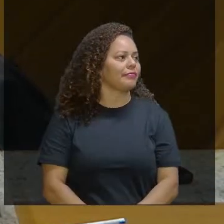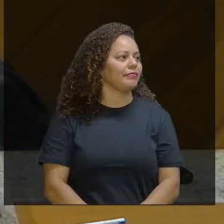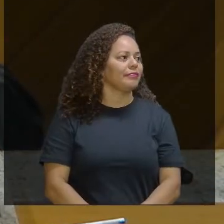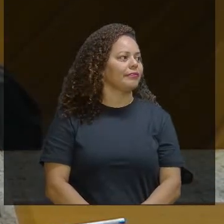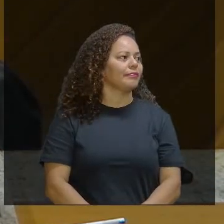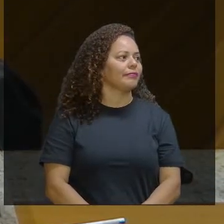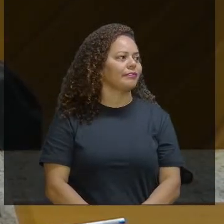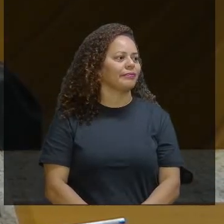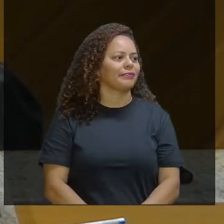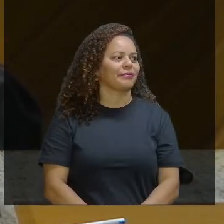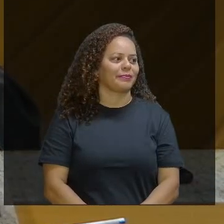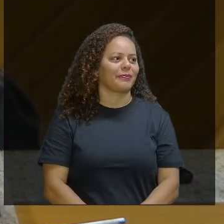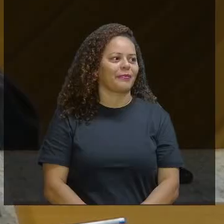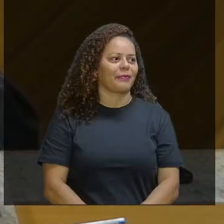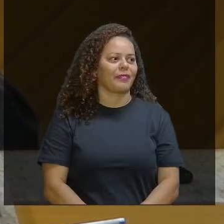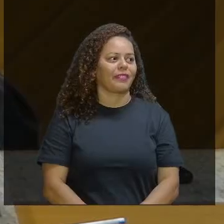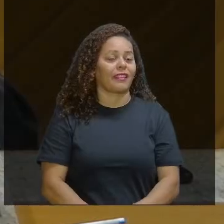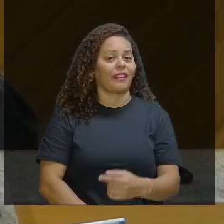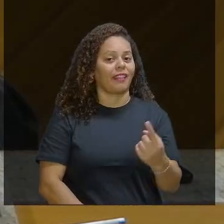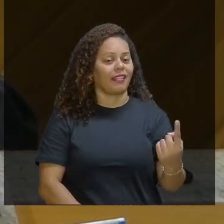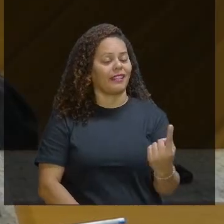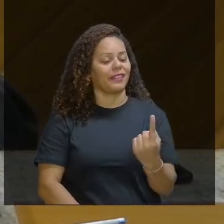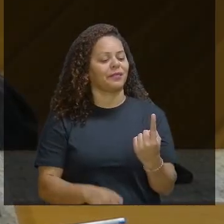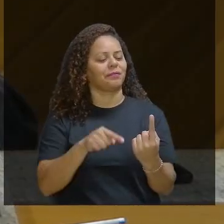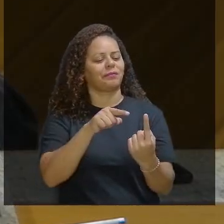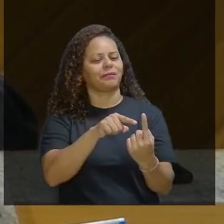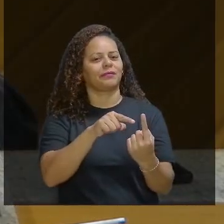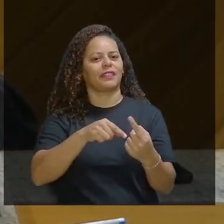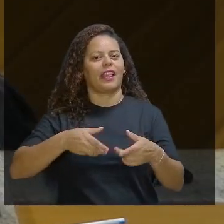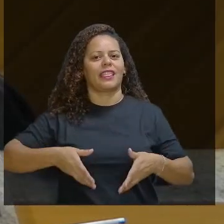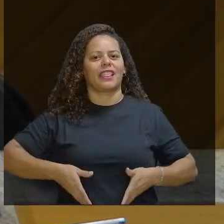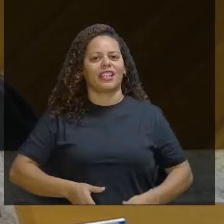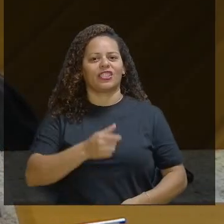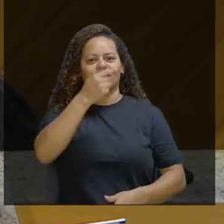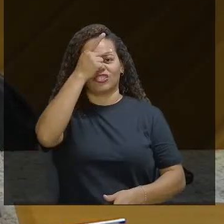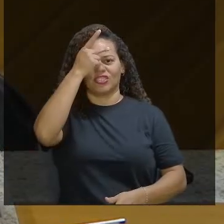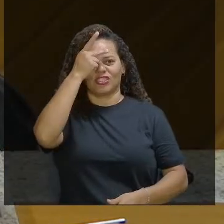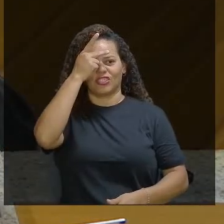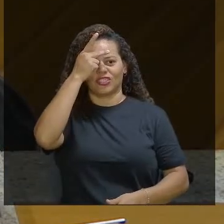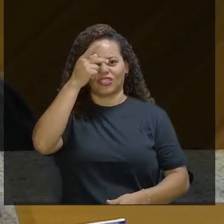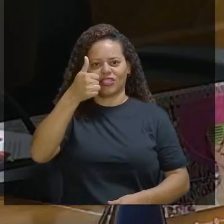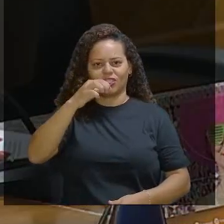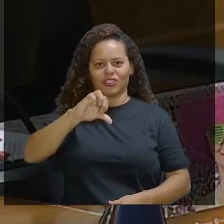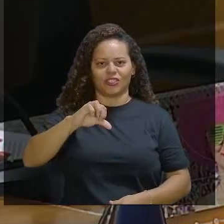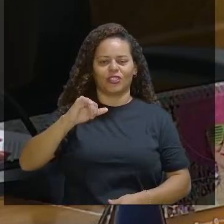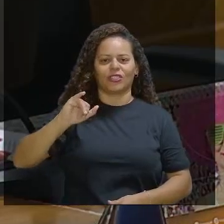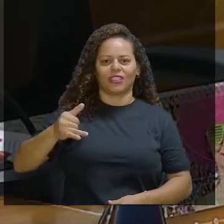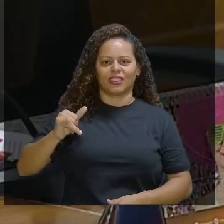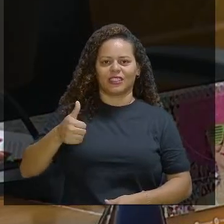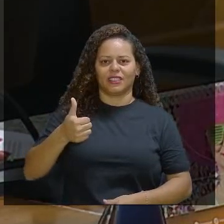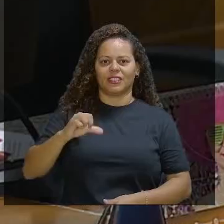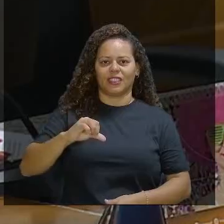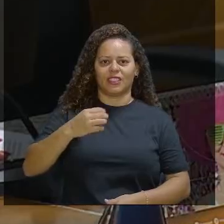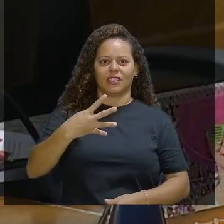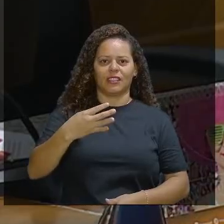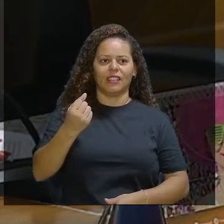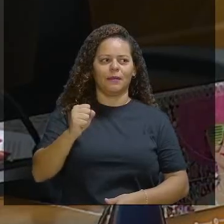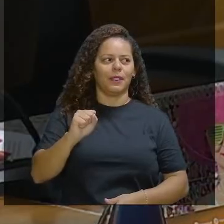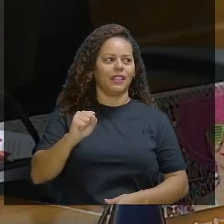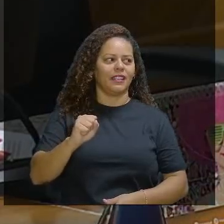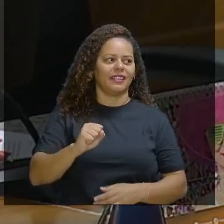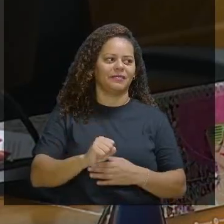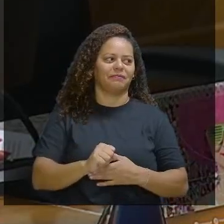Professora Maria Ângela Paz Leme Nogueira, nascida em 19 de janeiro de 1948 em Belo Horizonte. Foco